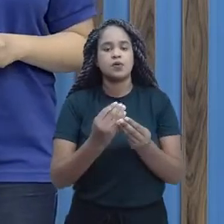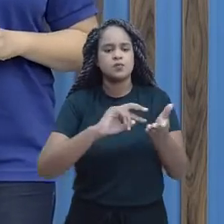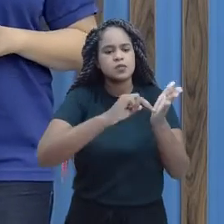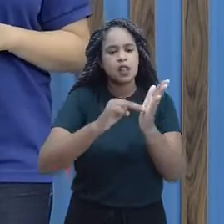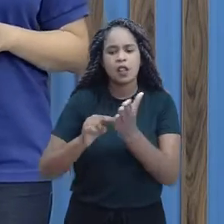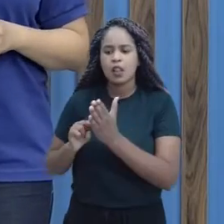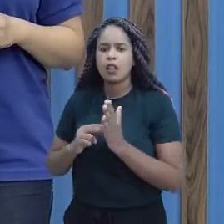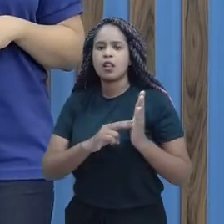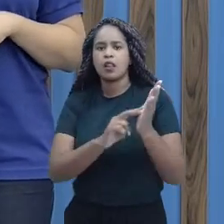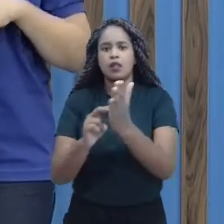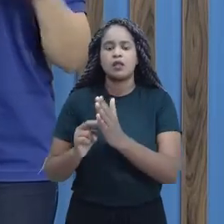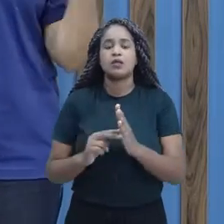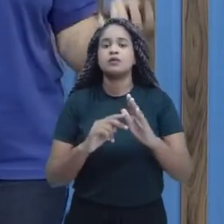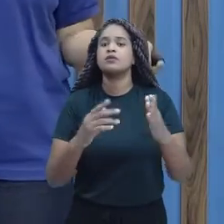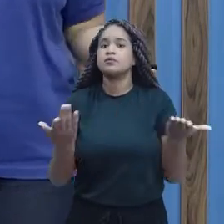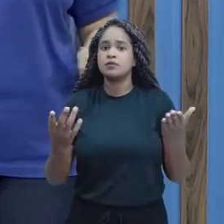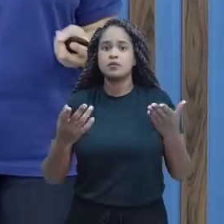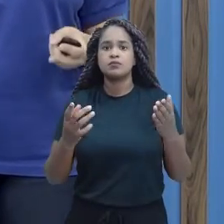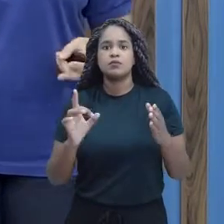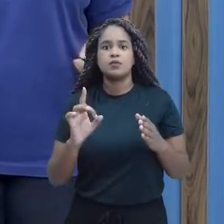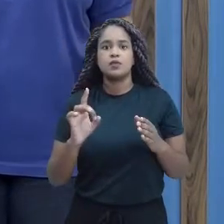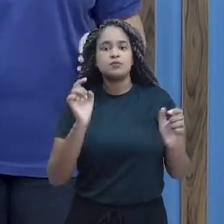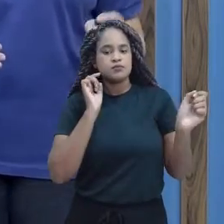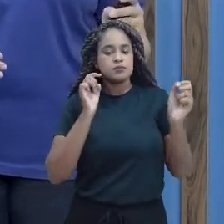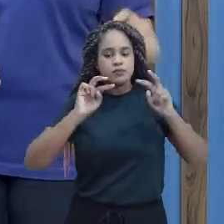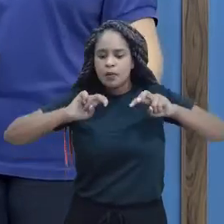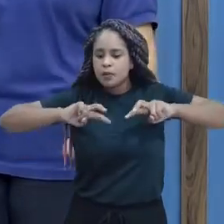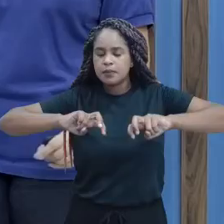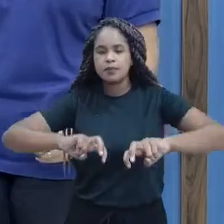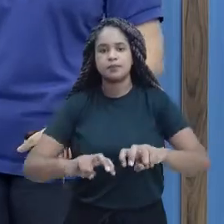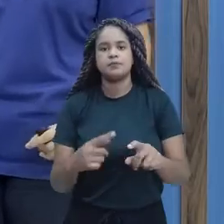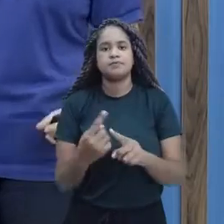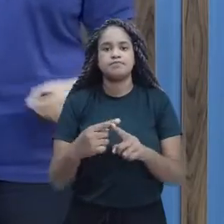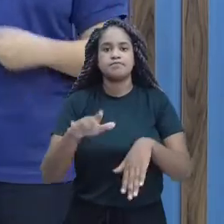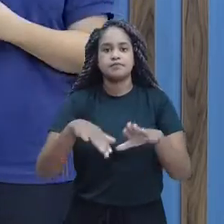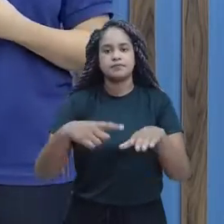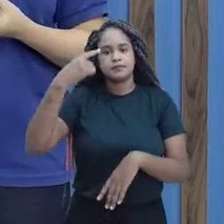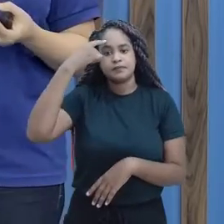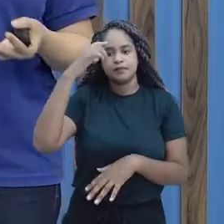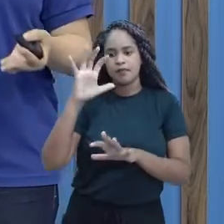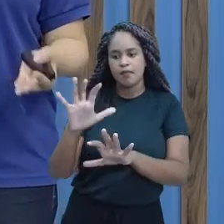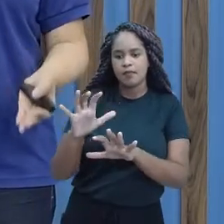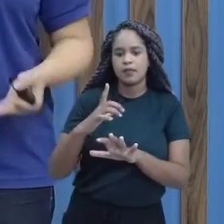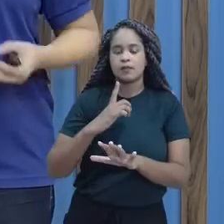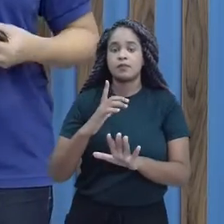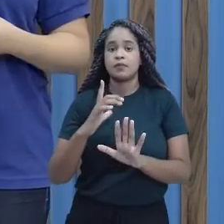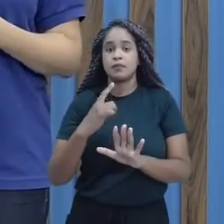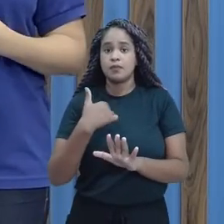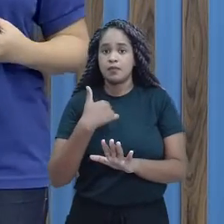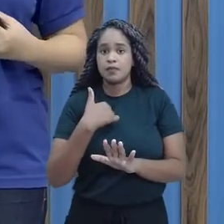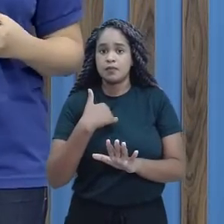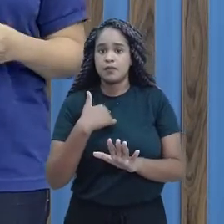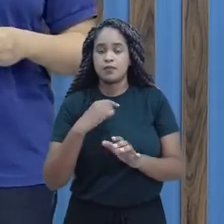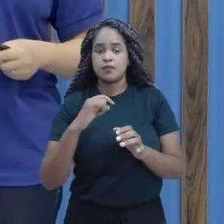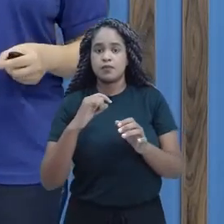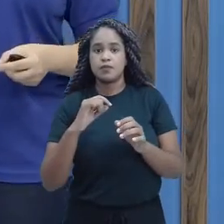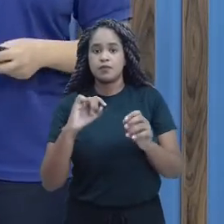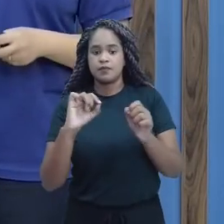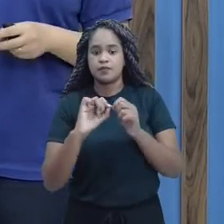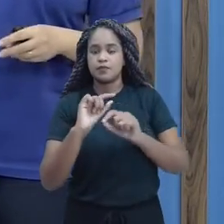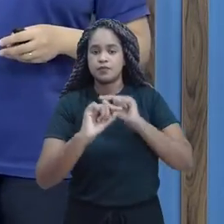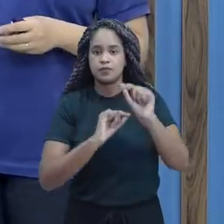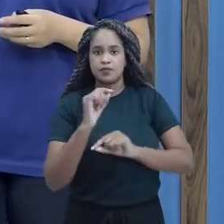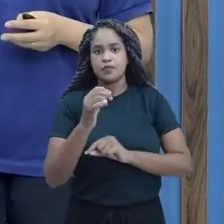interpretação desse conteúdo, elas vão para além da nossa imaginação, porque a gente pensa de um jeito, vocês viram aí na minha relação com o Tiago, né? Tiago colocou